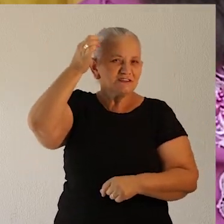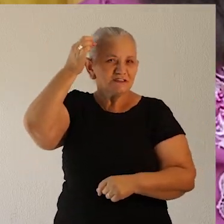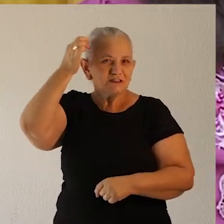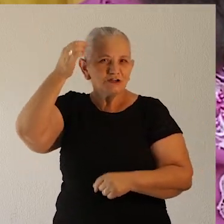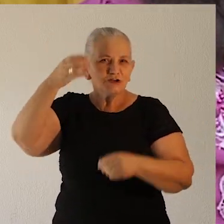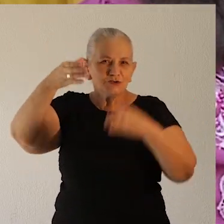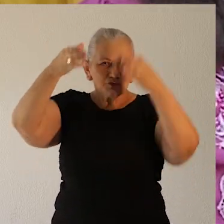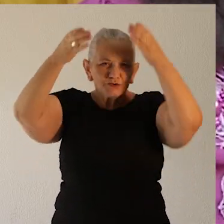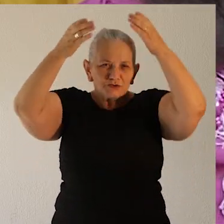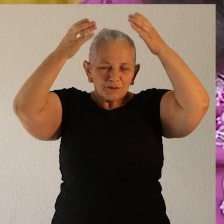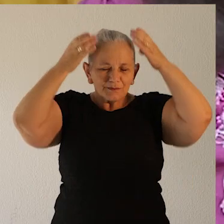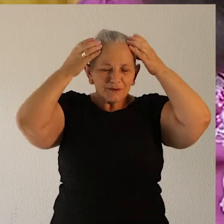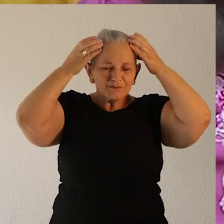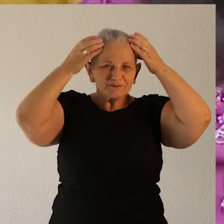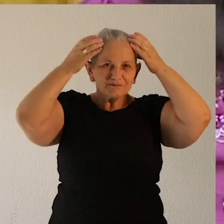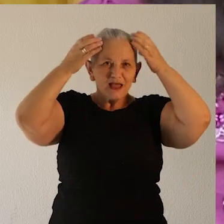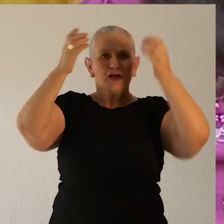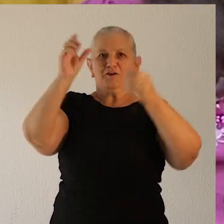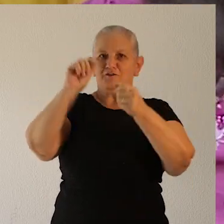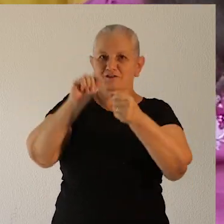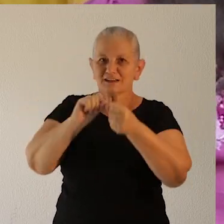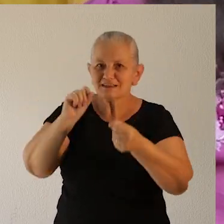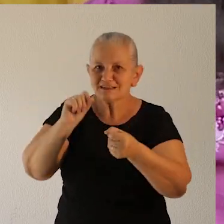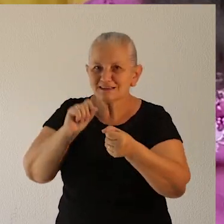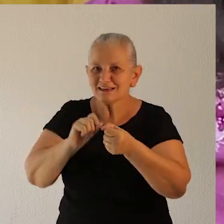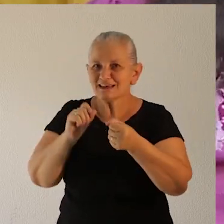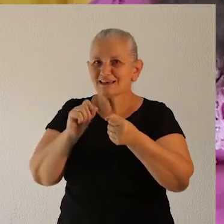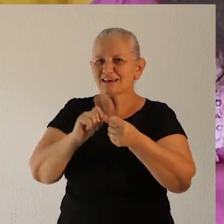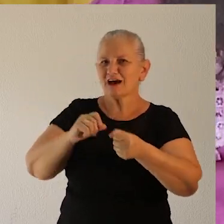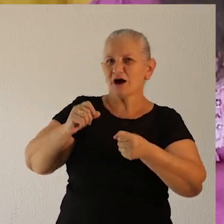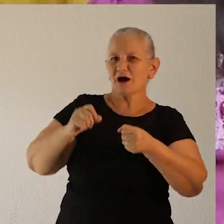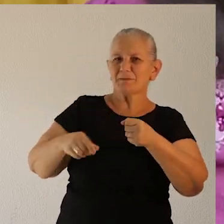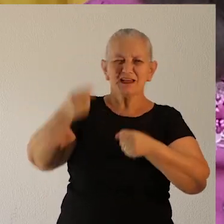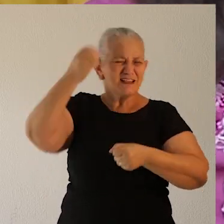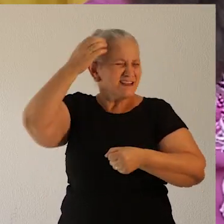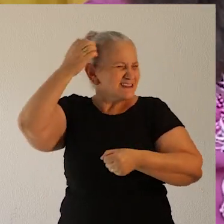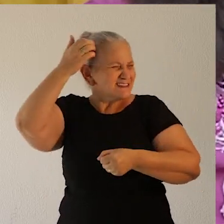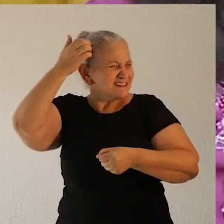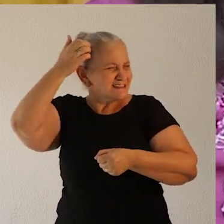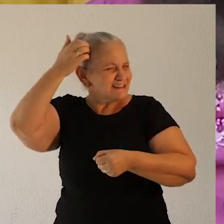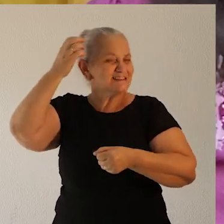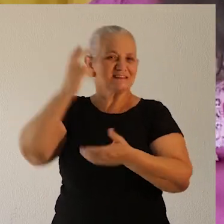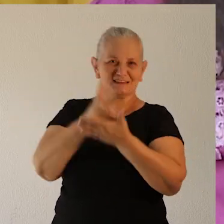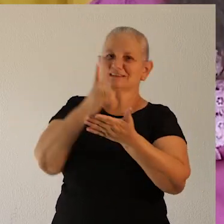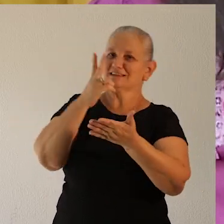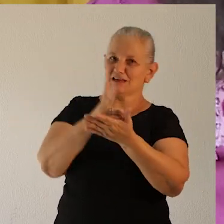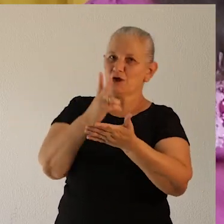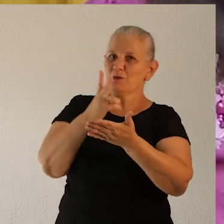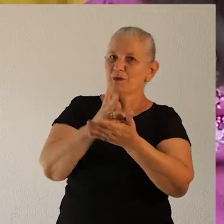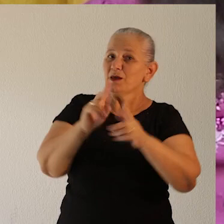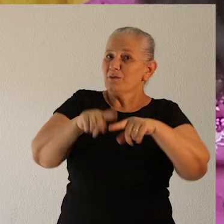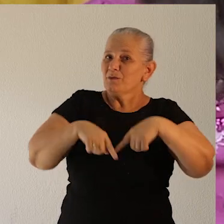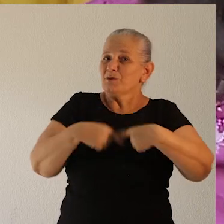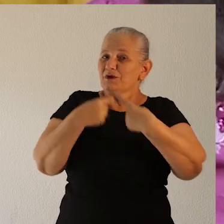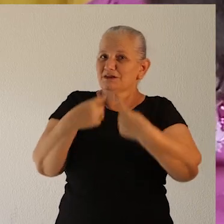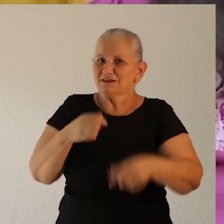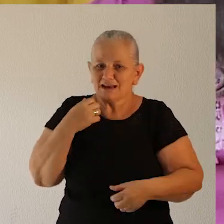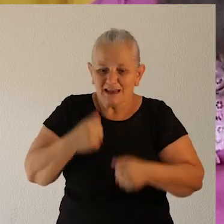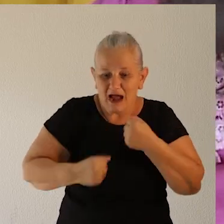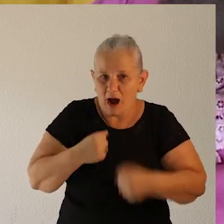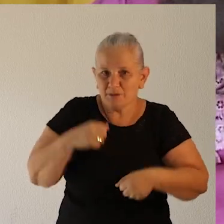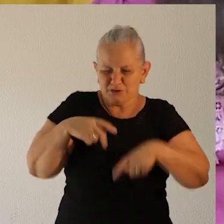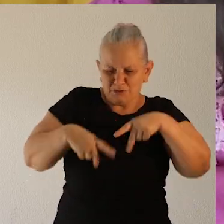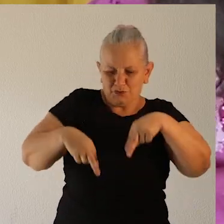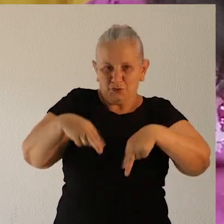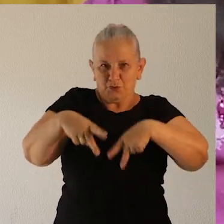de um chapéu. Fazia-lhe cócegas no alto da cabeça. Por isso ele andava depressa para